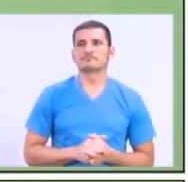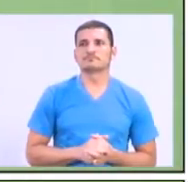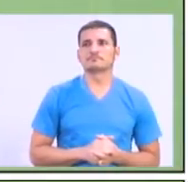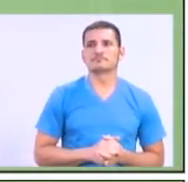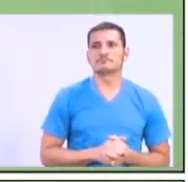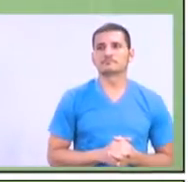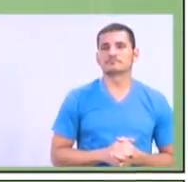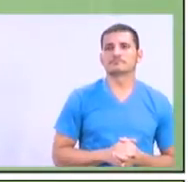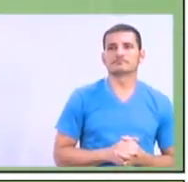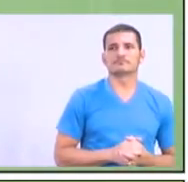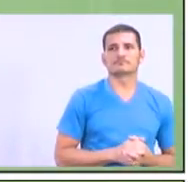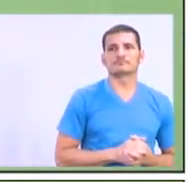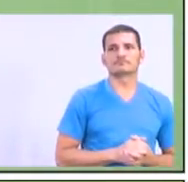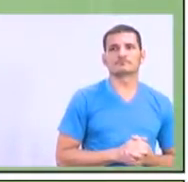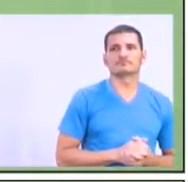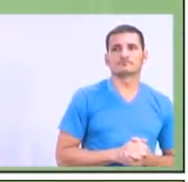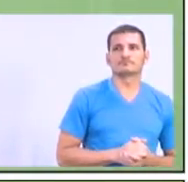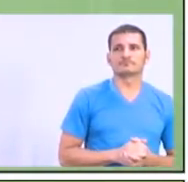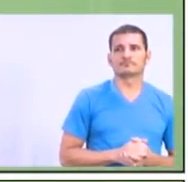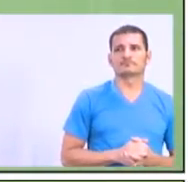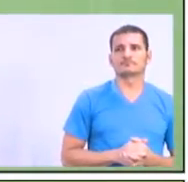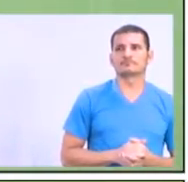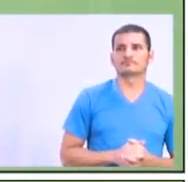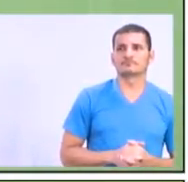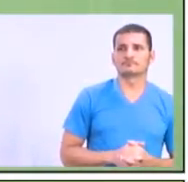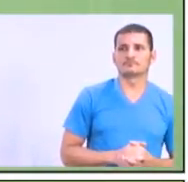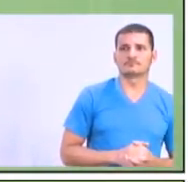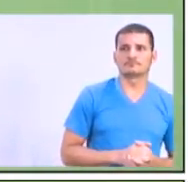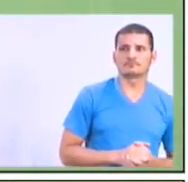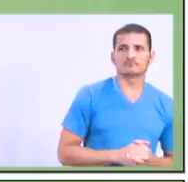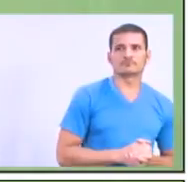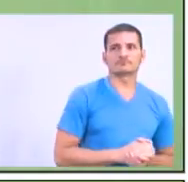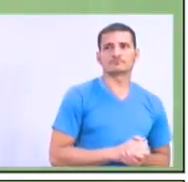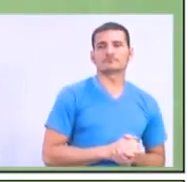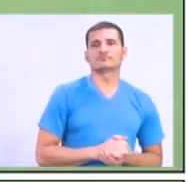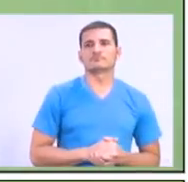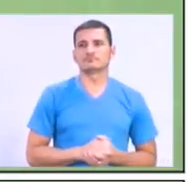de páginas web. Aí aqui está